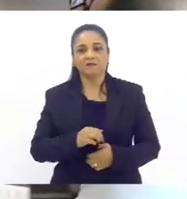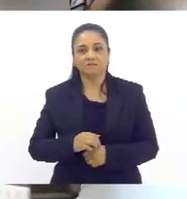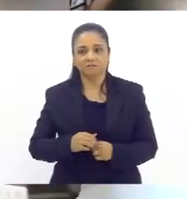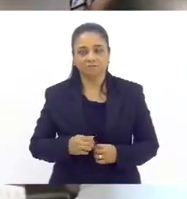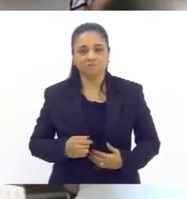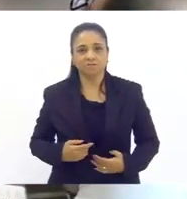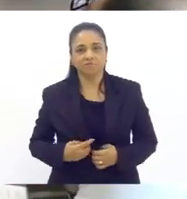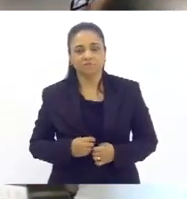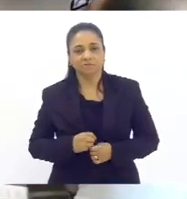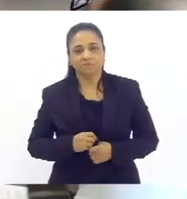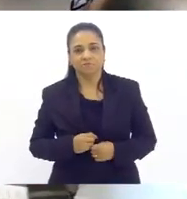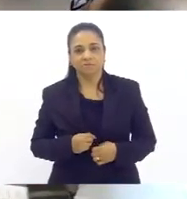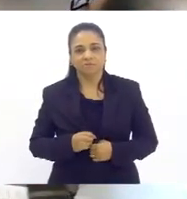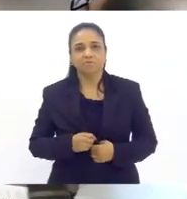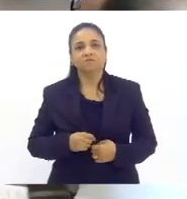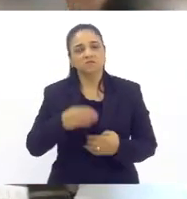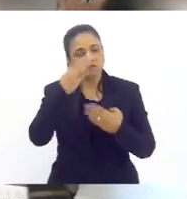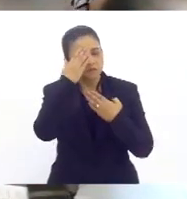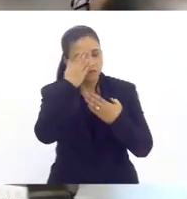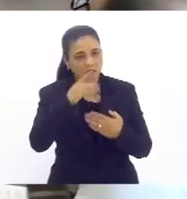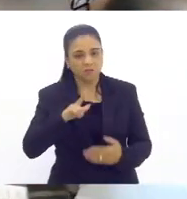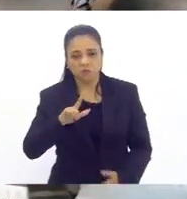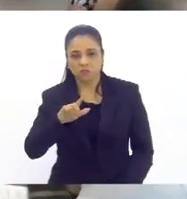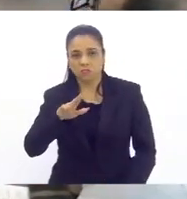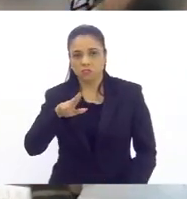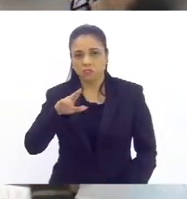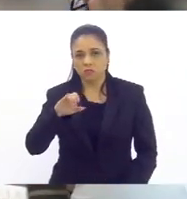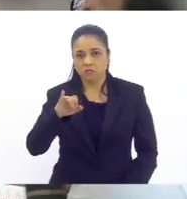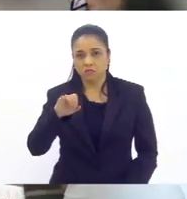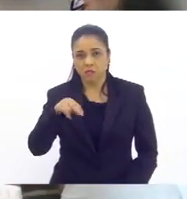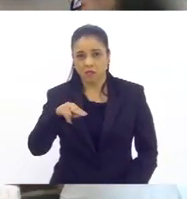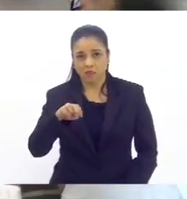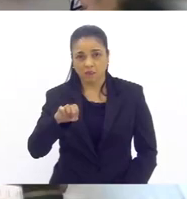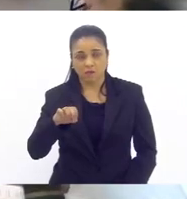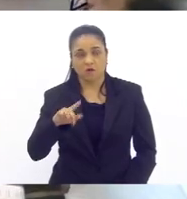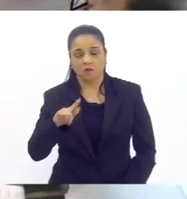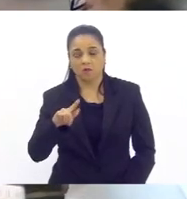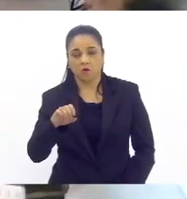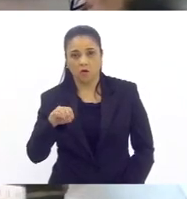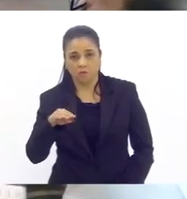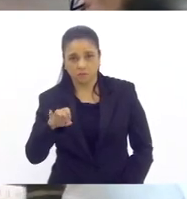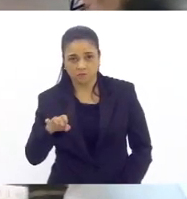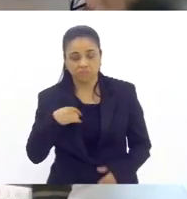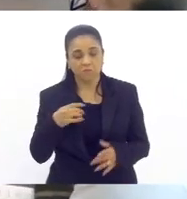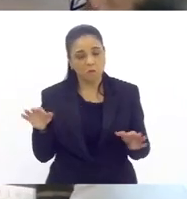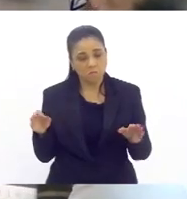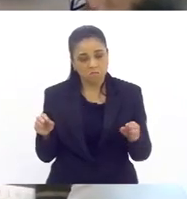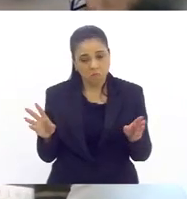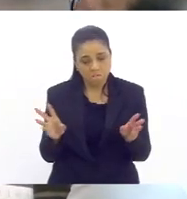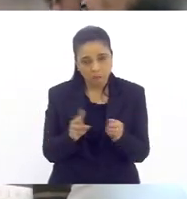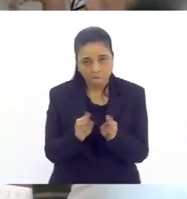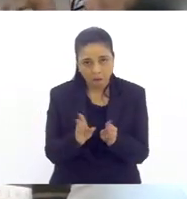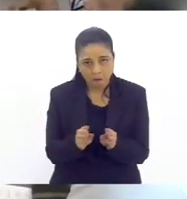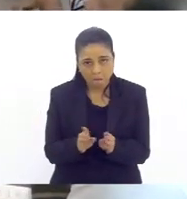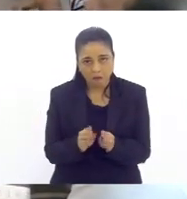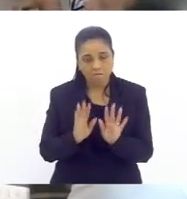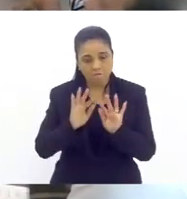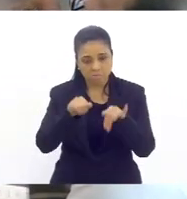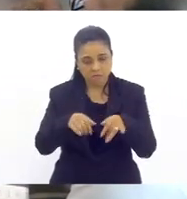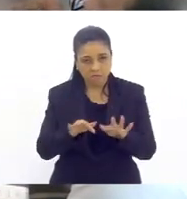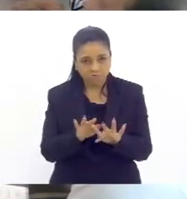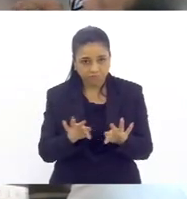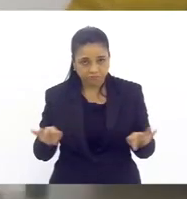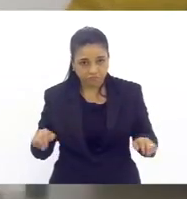Muito obrigado Lucilene Gomes então para concluir as pessoas aqui da mesa Vamos ouvir